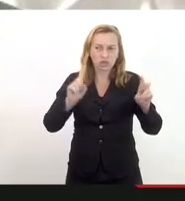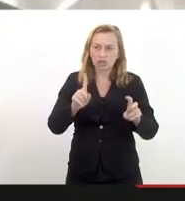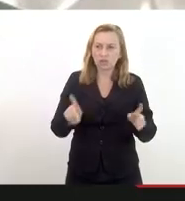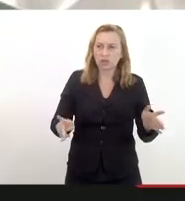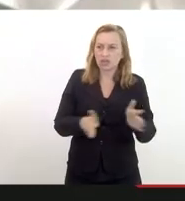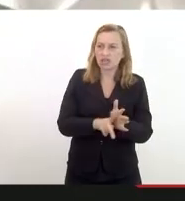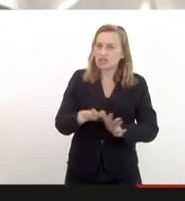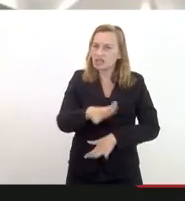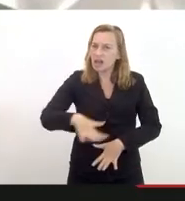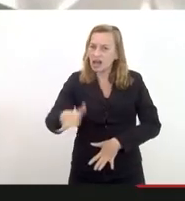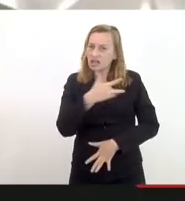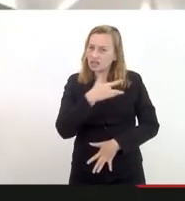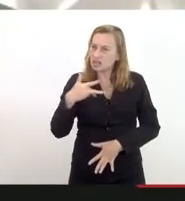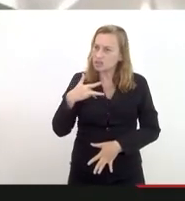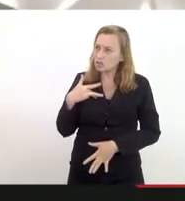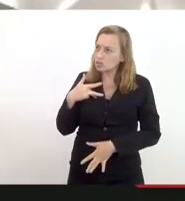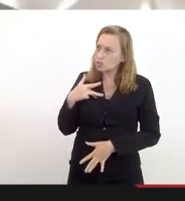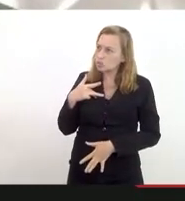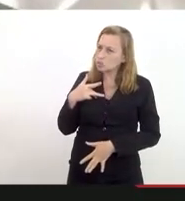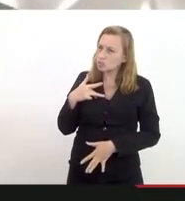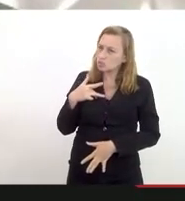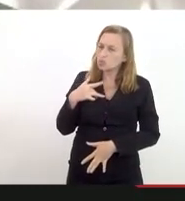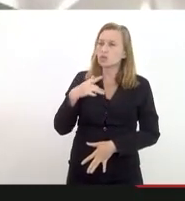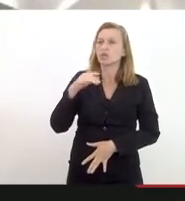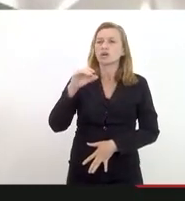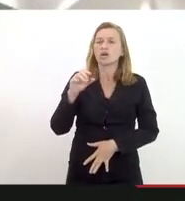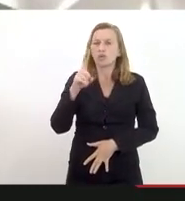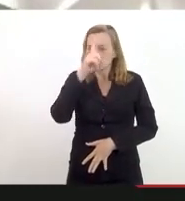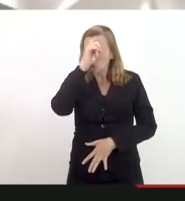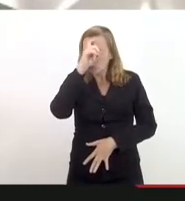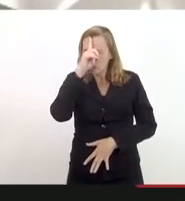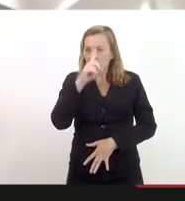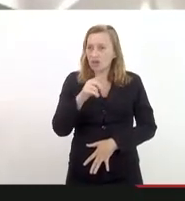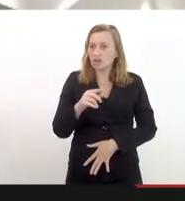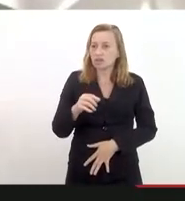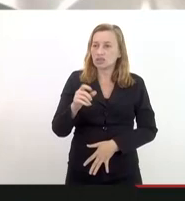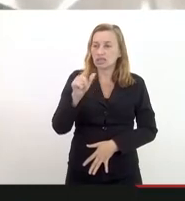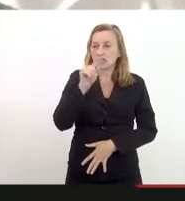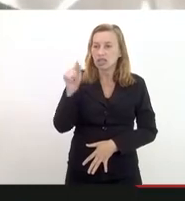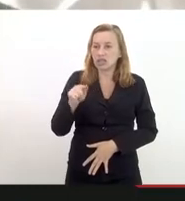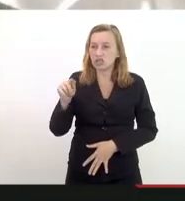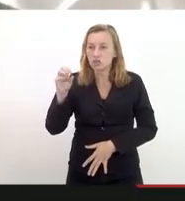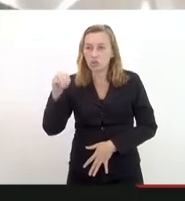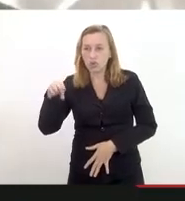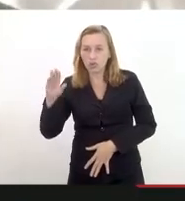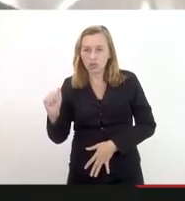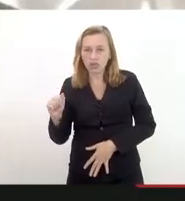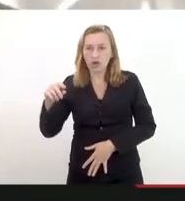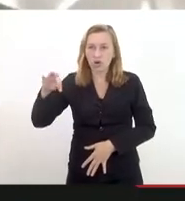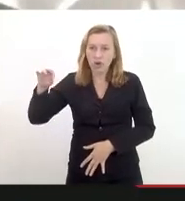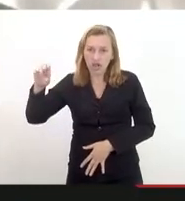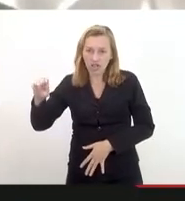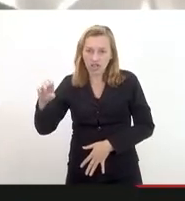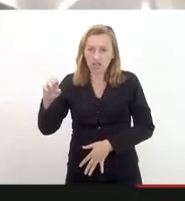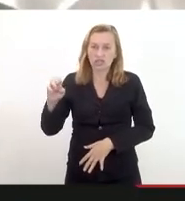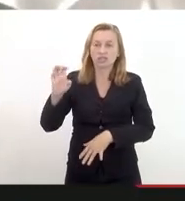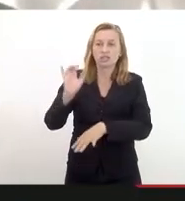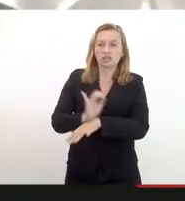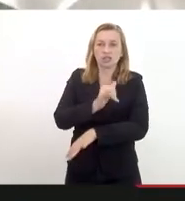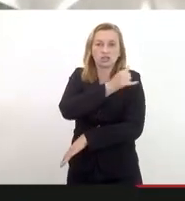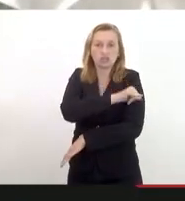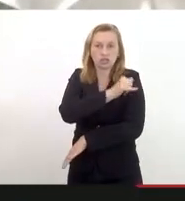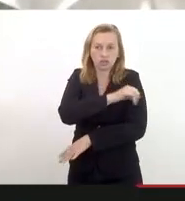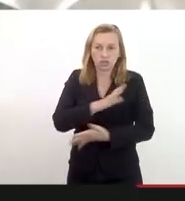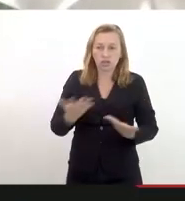da saúde. Você coloca aí, o Hospital Santa Maria está na Zona Oeste da cidade do Rio de Janeiro. Acho que o senhor